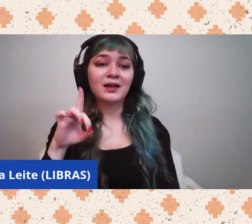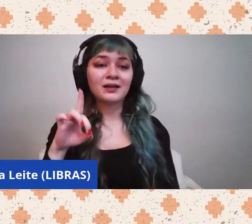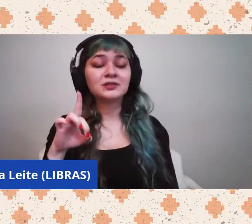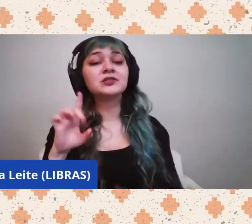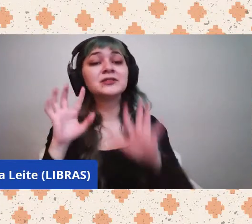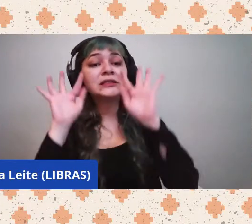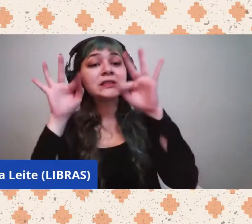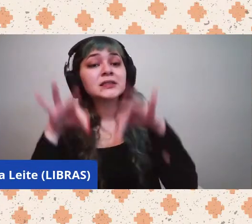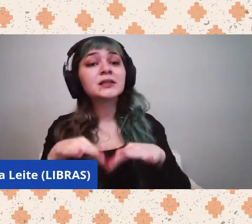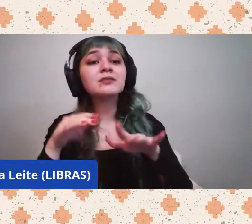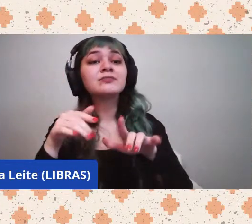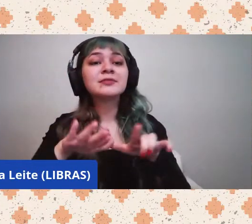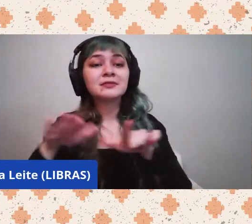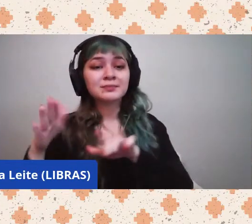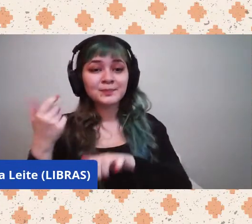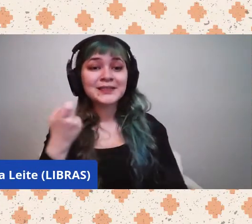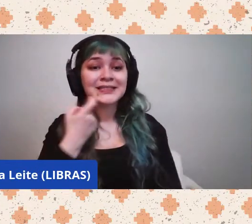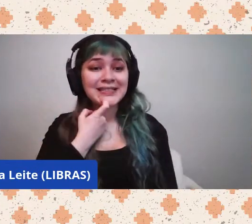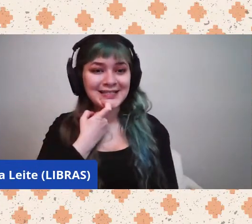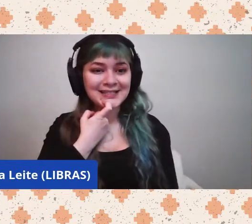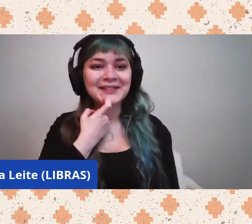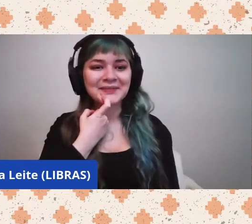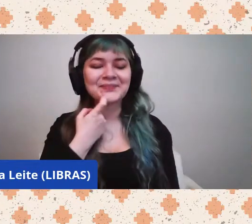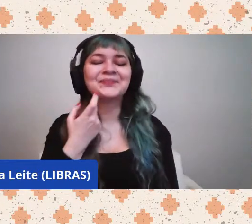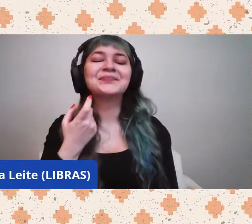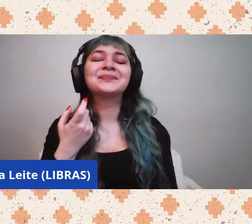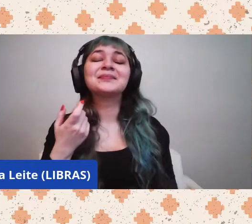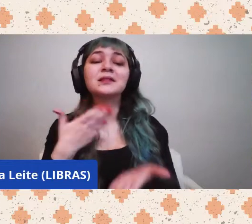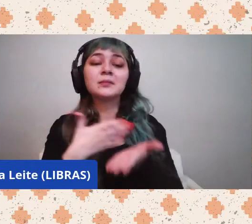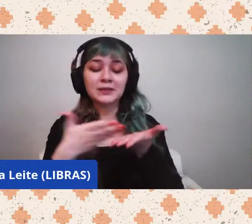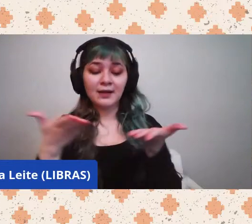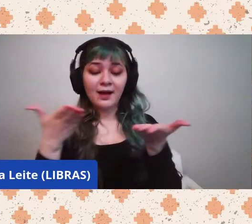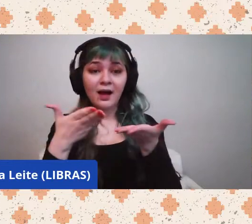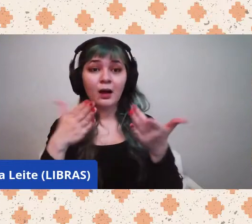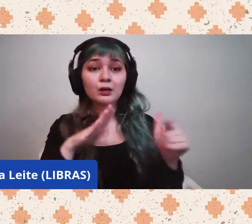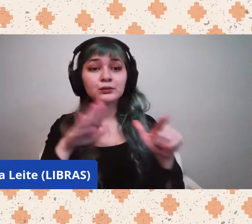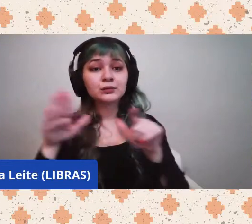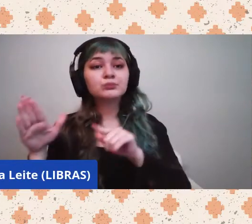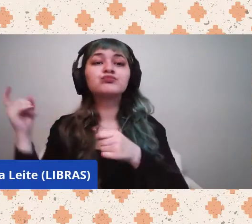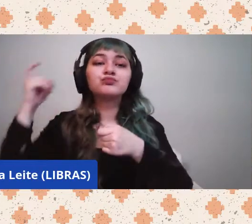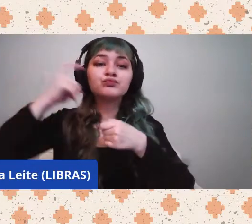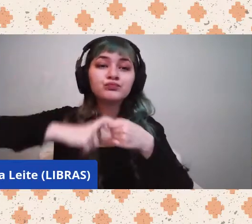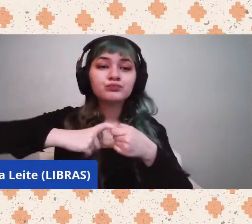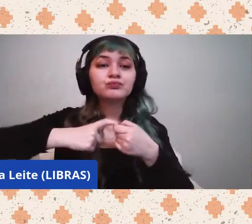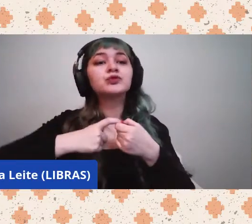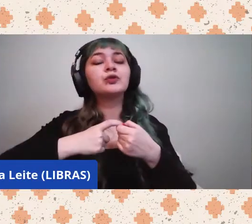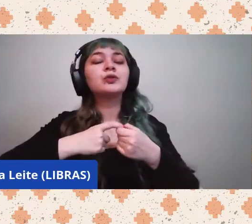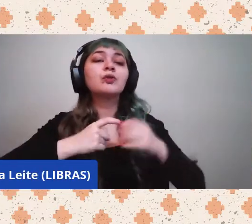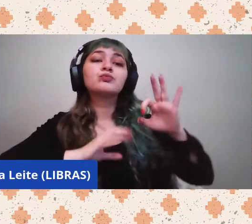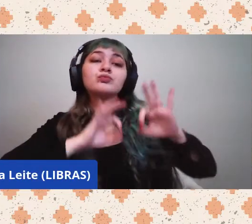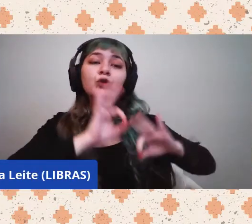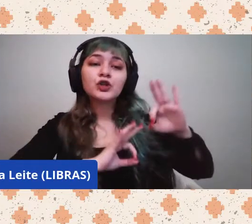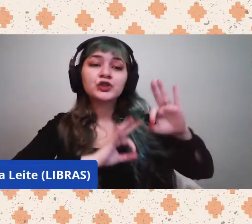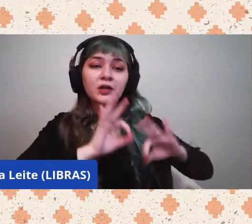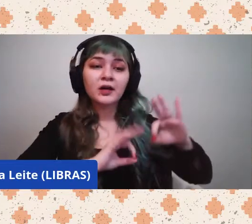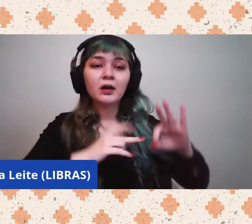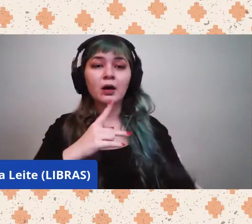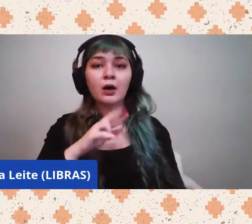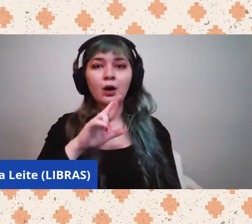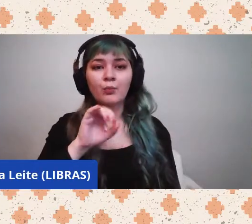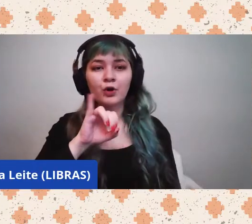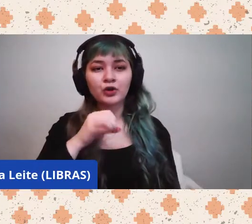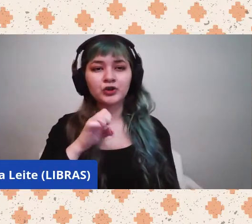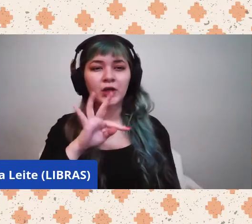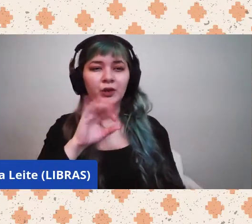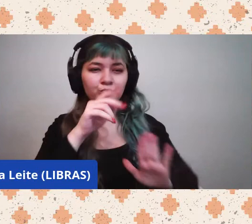Encerramos ela na sexta-feira passada, e a partir dessa semana a gente retoma o nosso projeto, que é